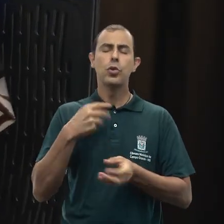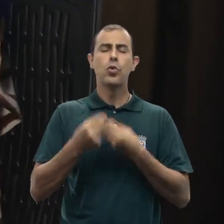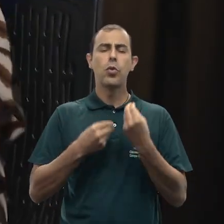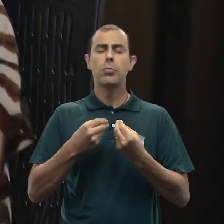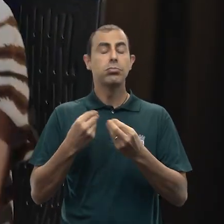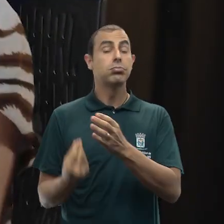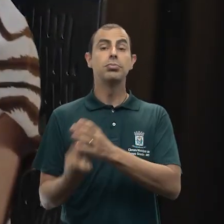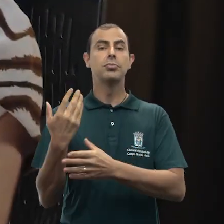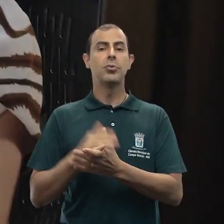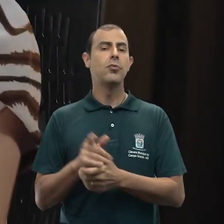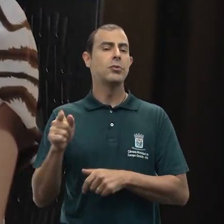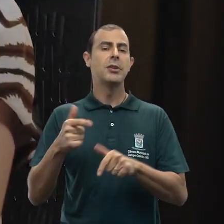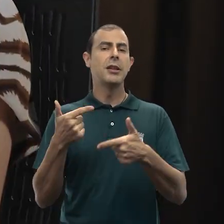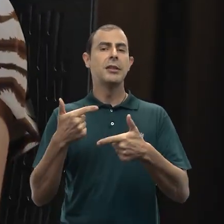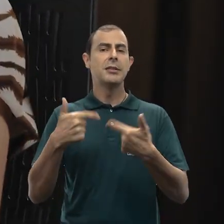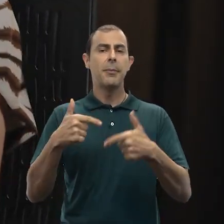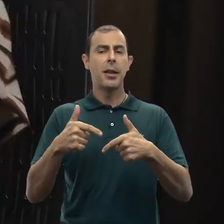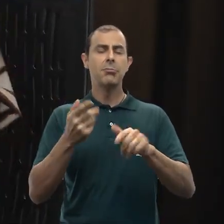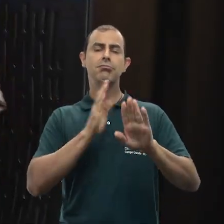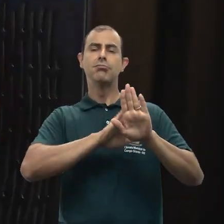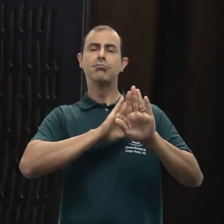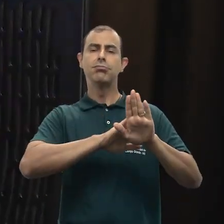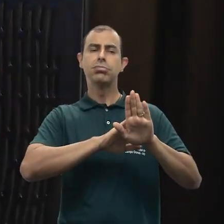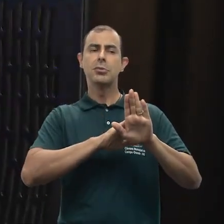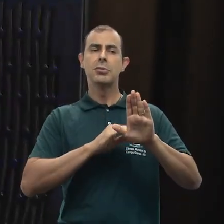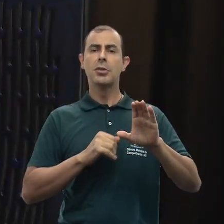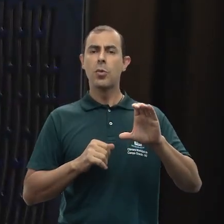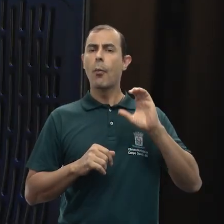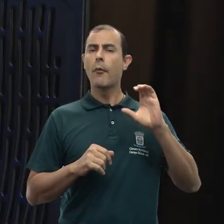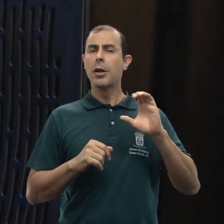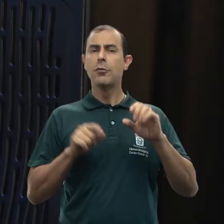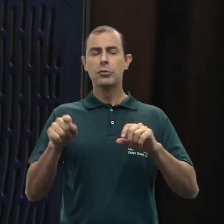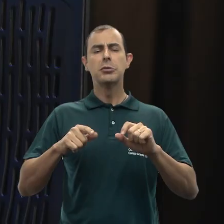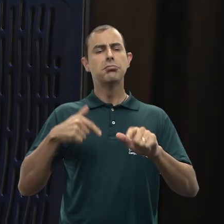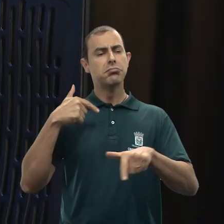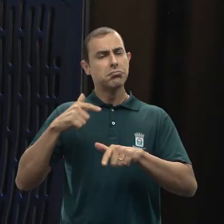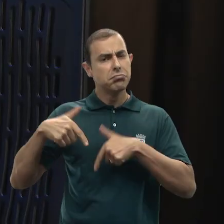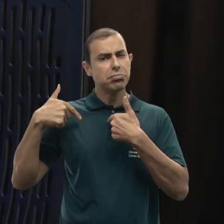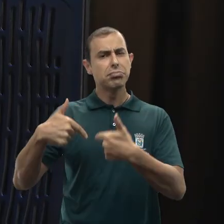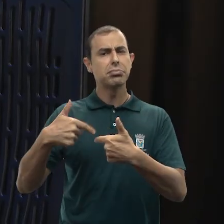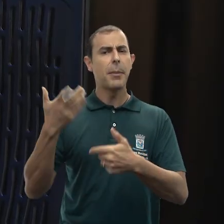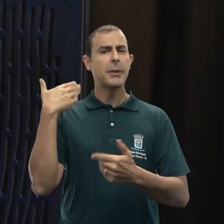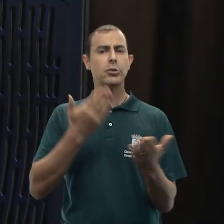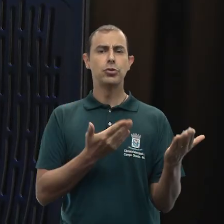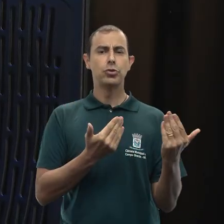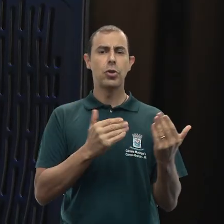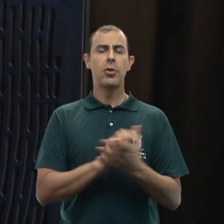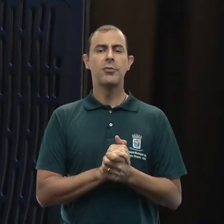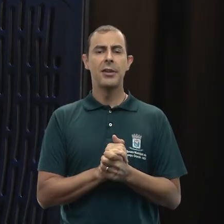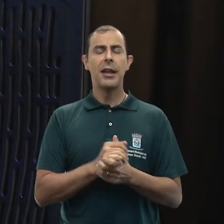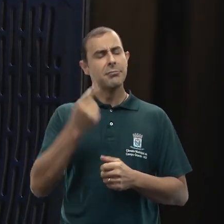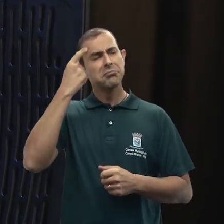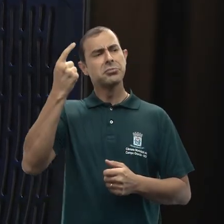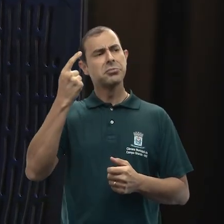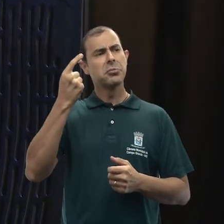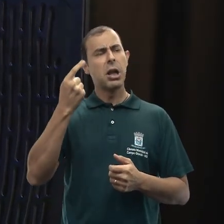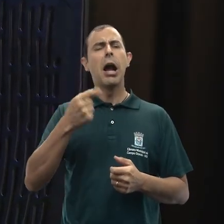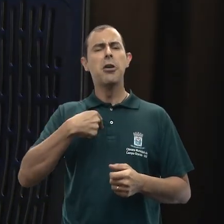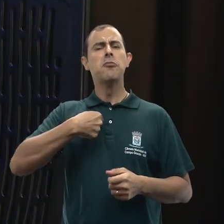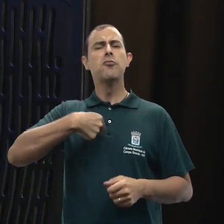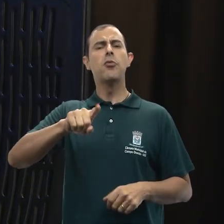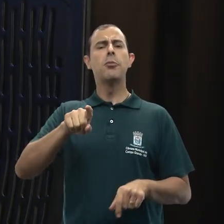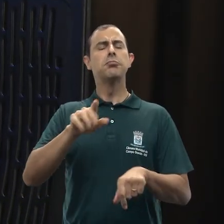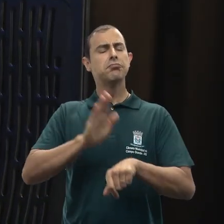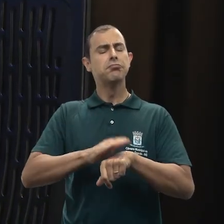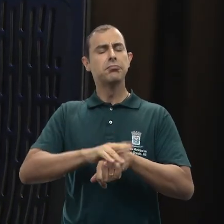Você estava ali trabalhando nos bastidores, você já teve todo esse engajamento aí quando jovem, aí você falou, não, agora eu quero ser